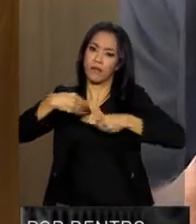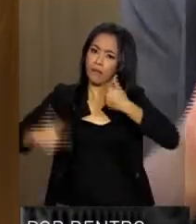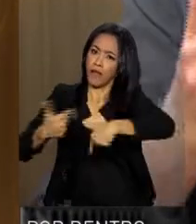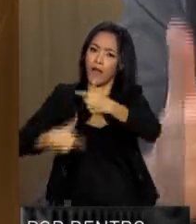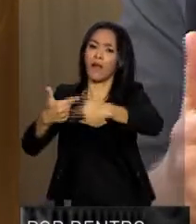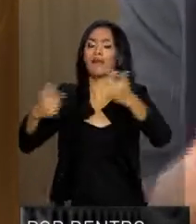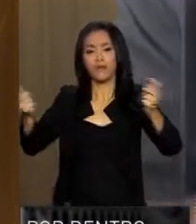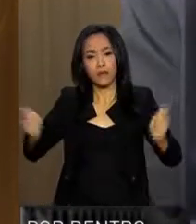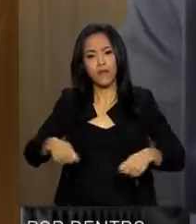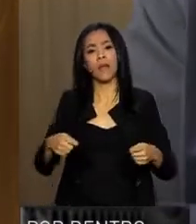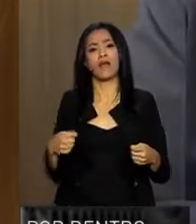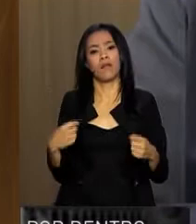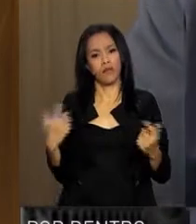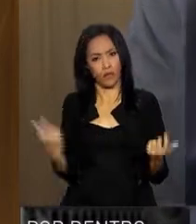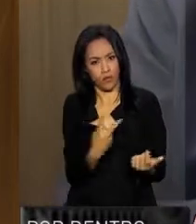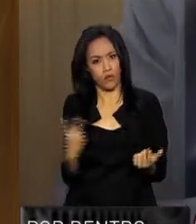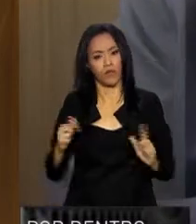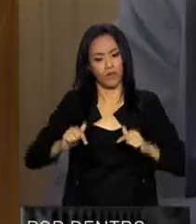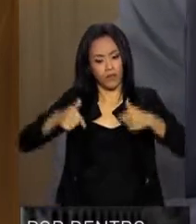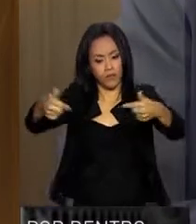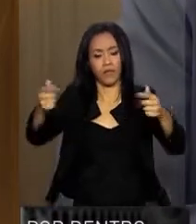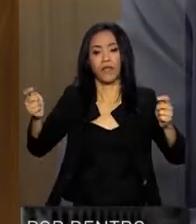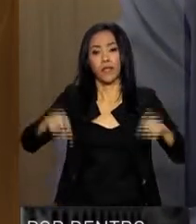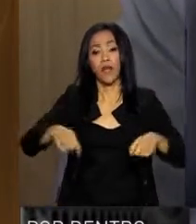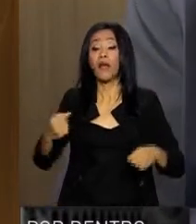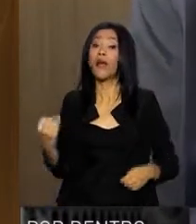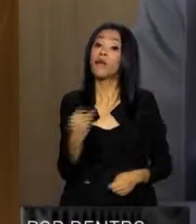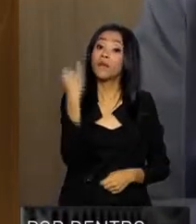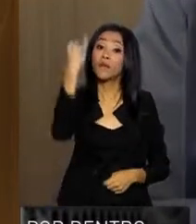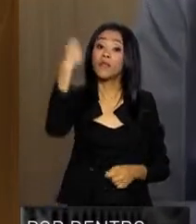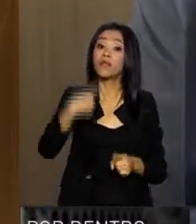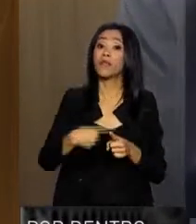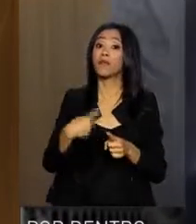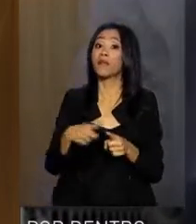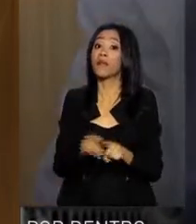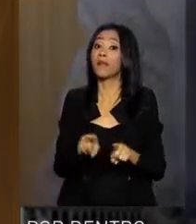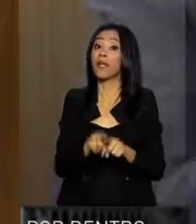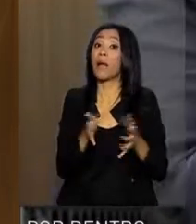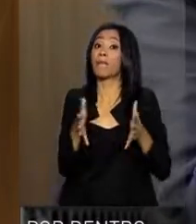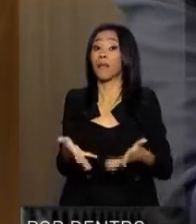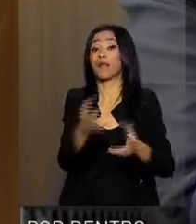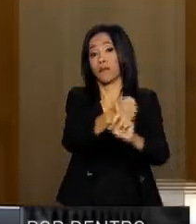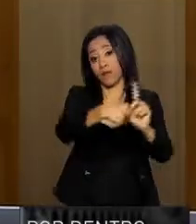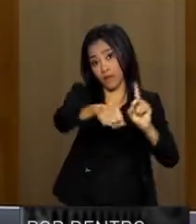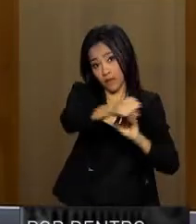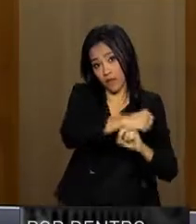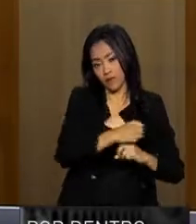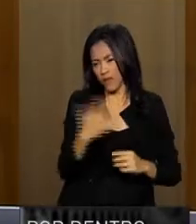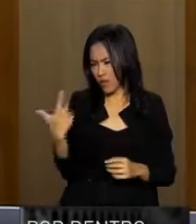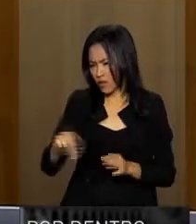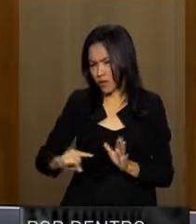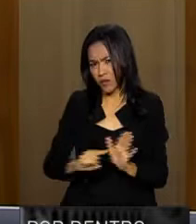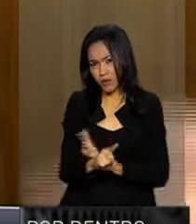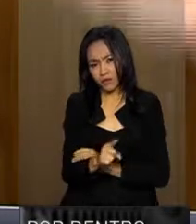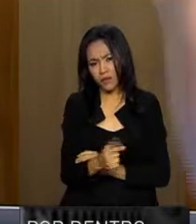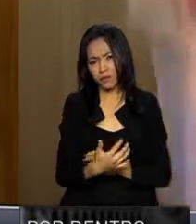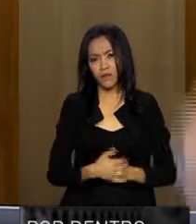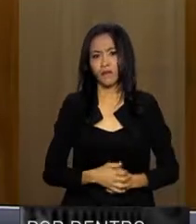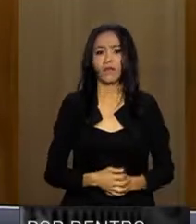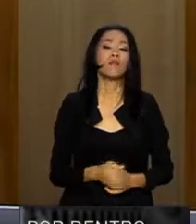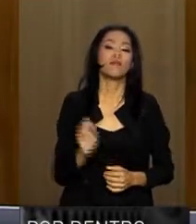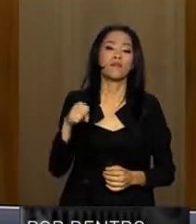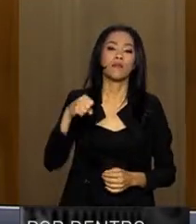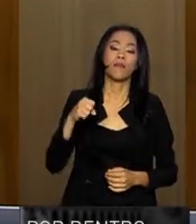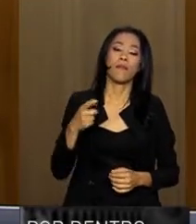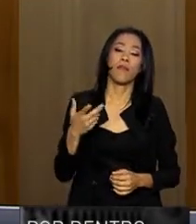conjuntamente é importante também nessas ações a participação da sociedade civil cláudio mais alguma pergunta para o ministro quem